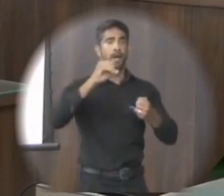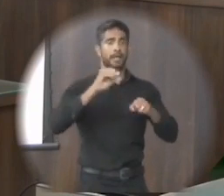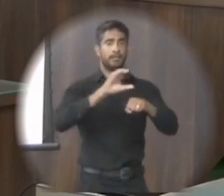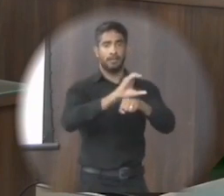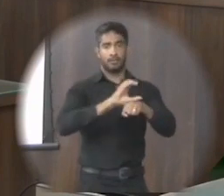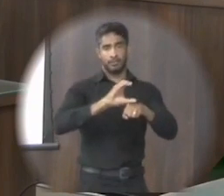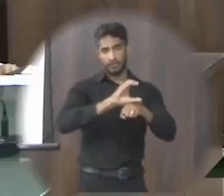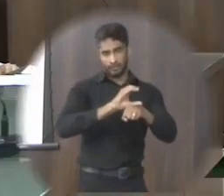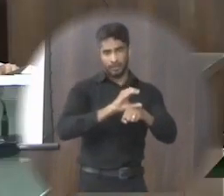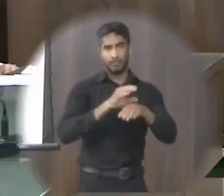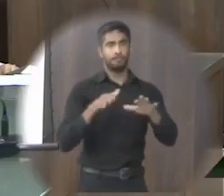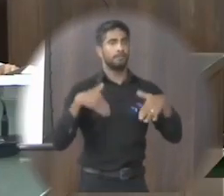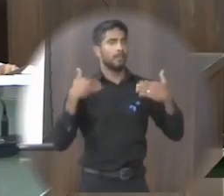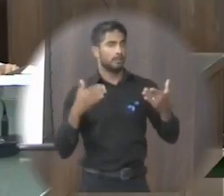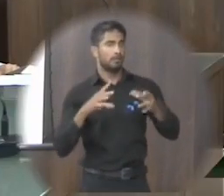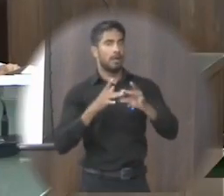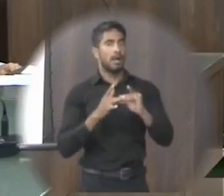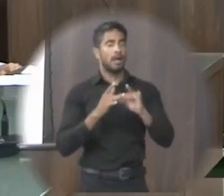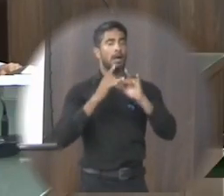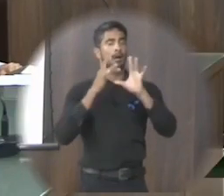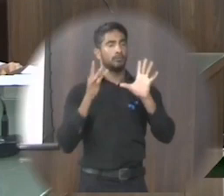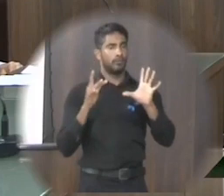Constituição.